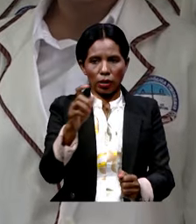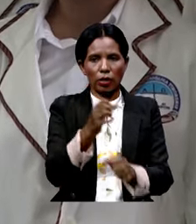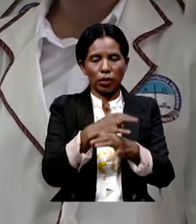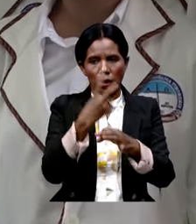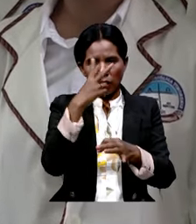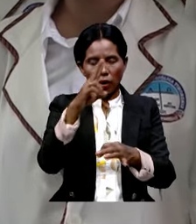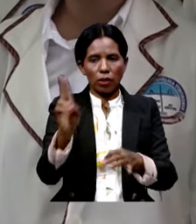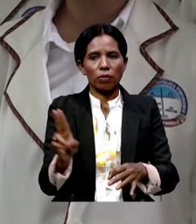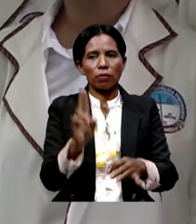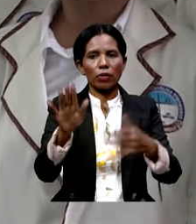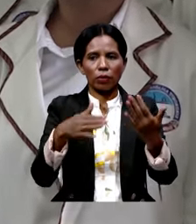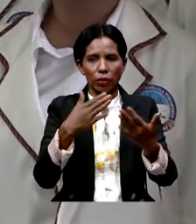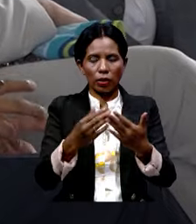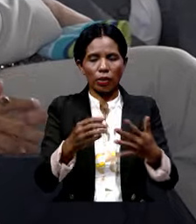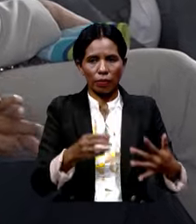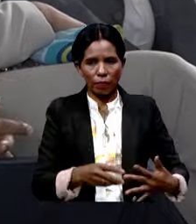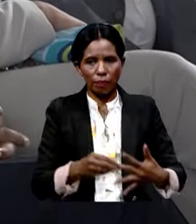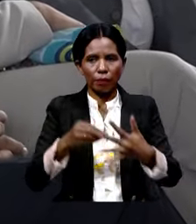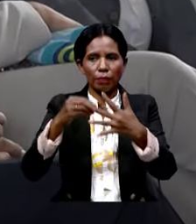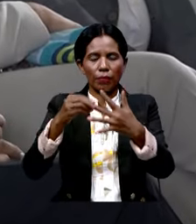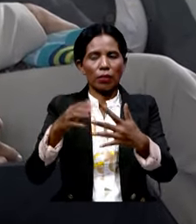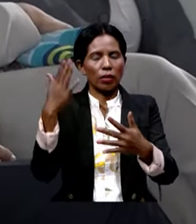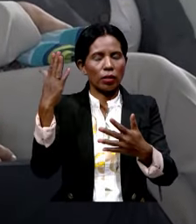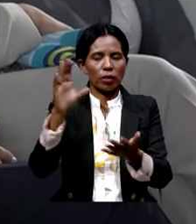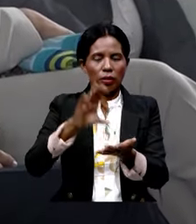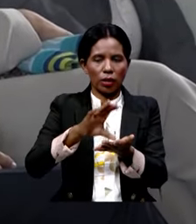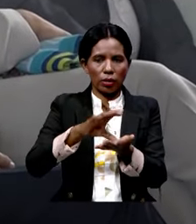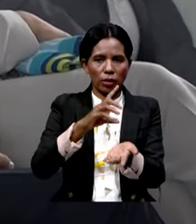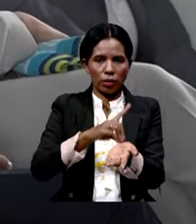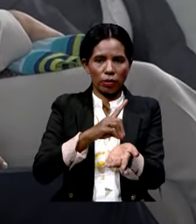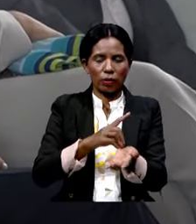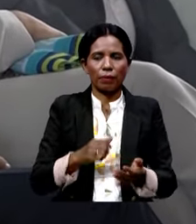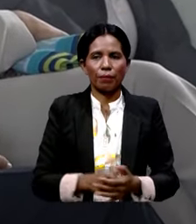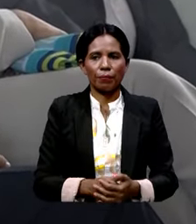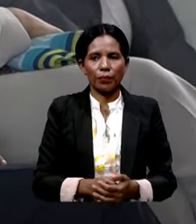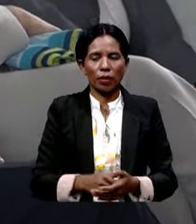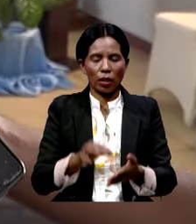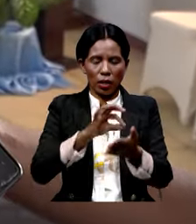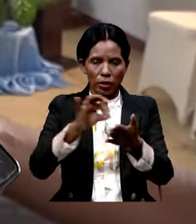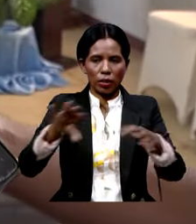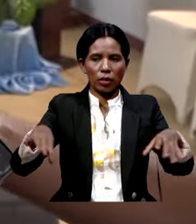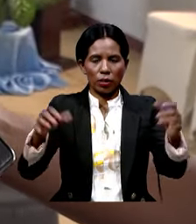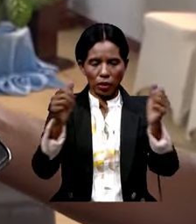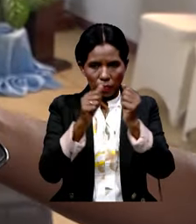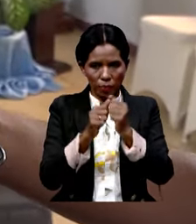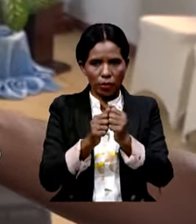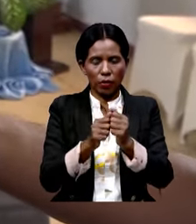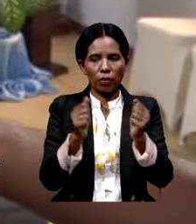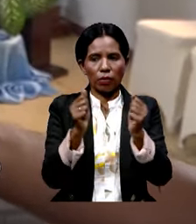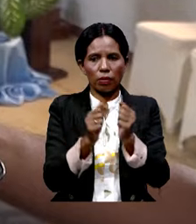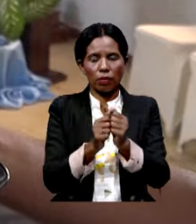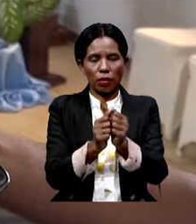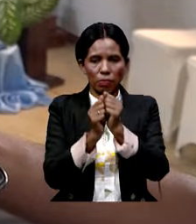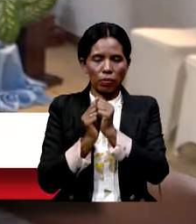kurikulu universidadenian especialmente ia ciencia medica. Asina kooperasaun